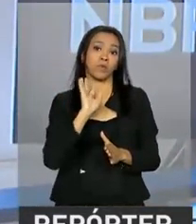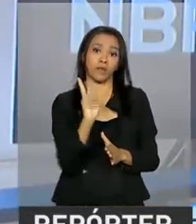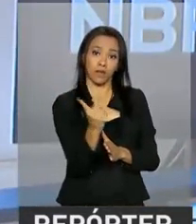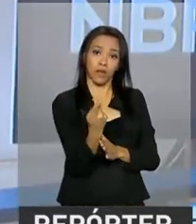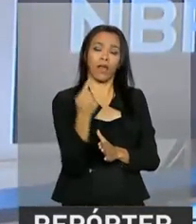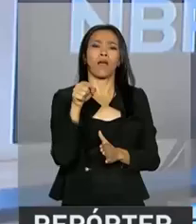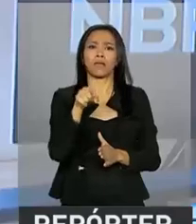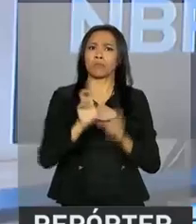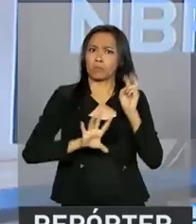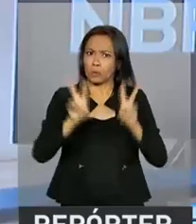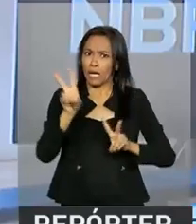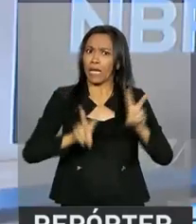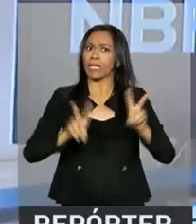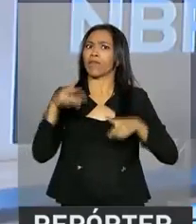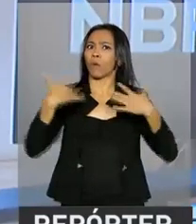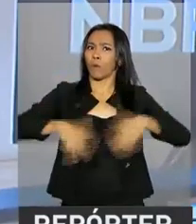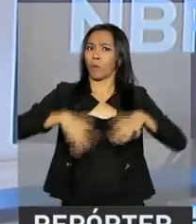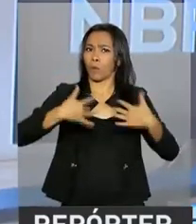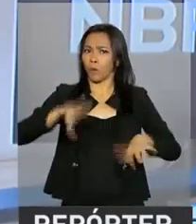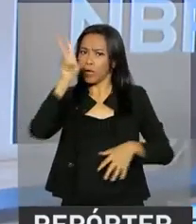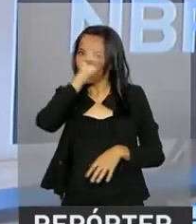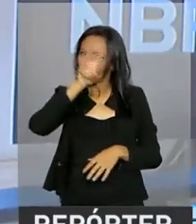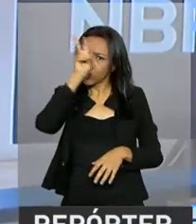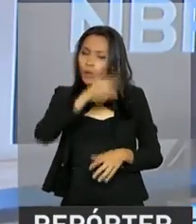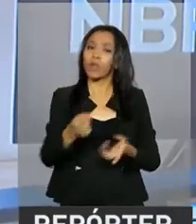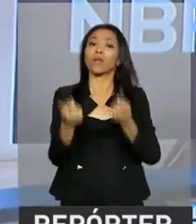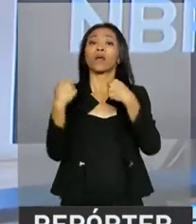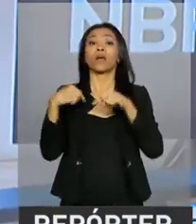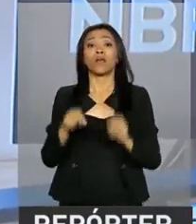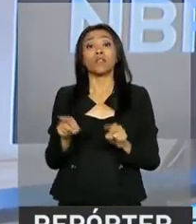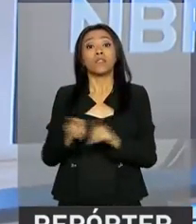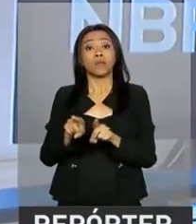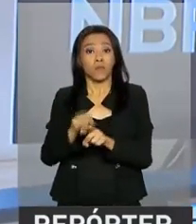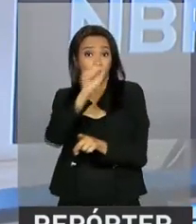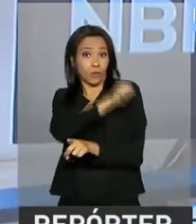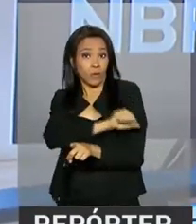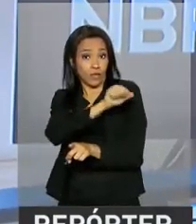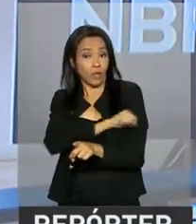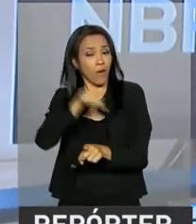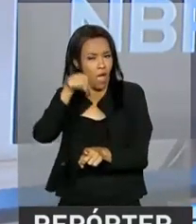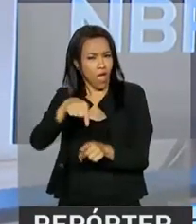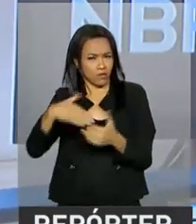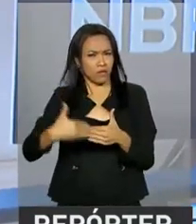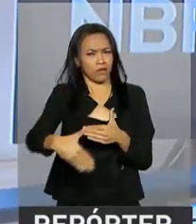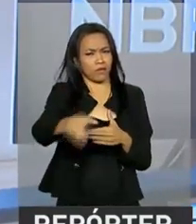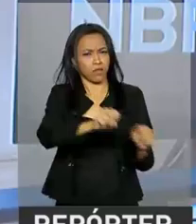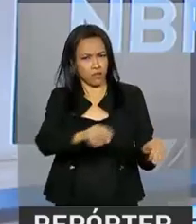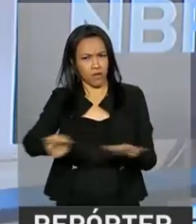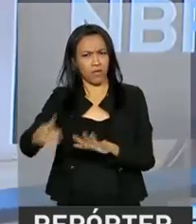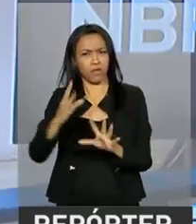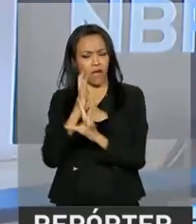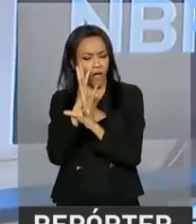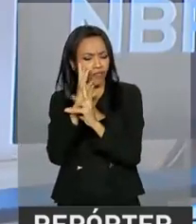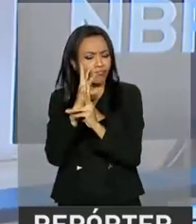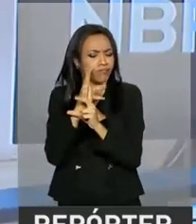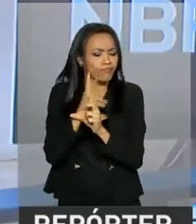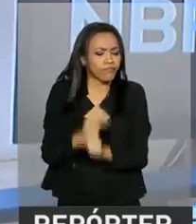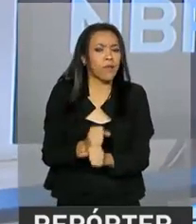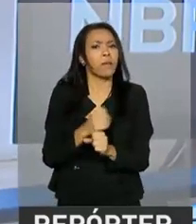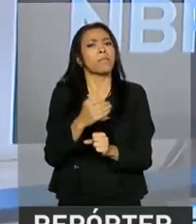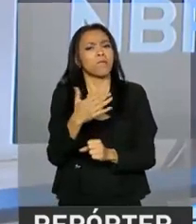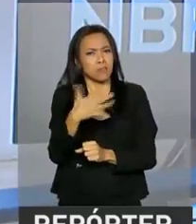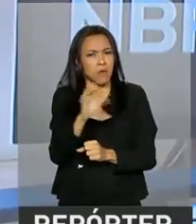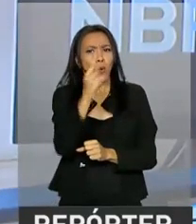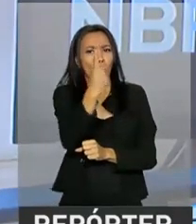maior carnaval da história no rio de janeiro o balanço deve ser feito essa semana mas a estimativa é de que mais de um milhão